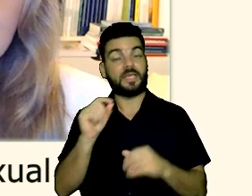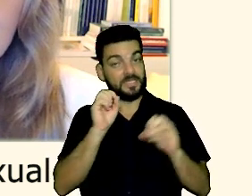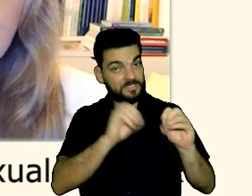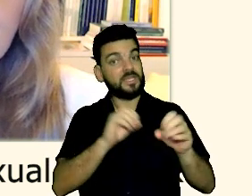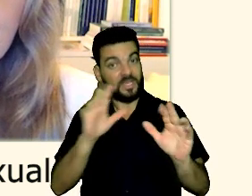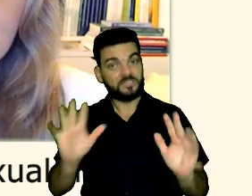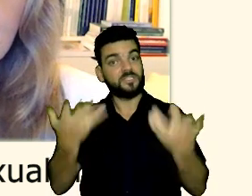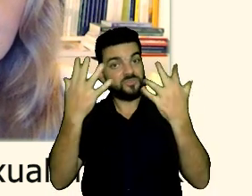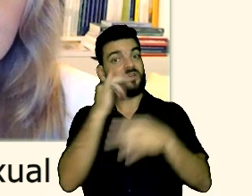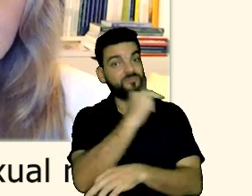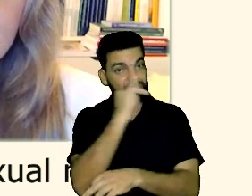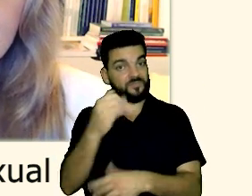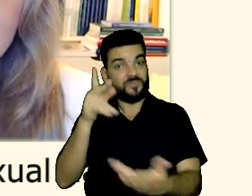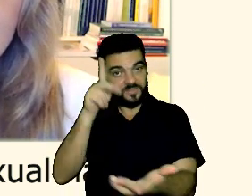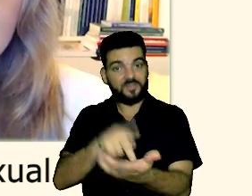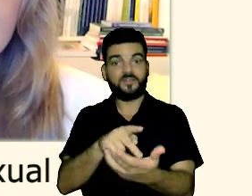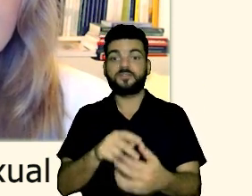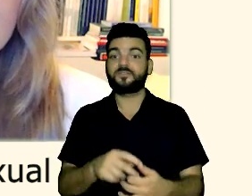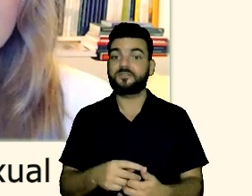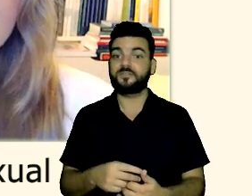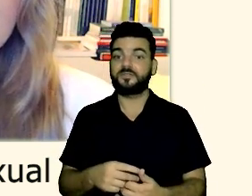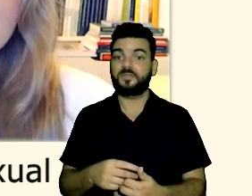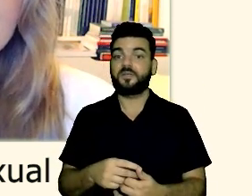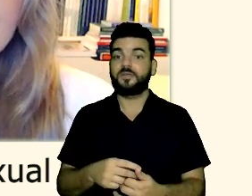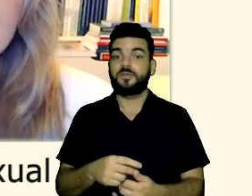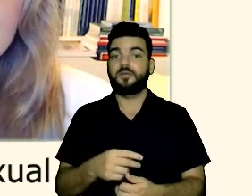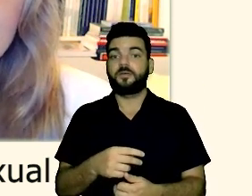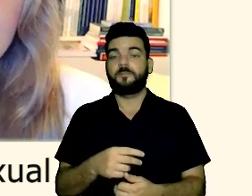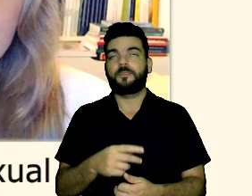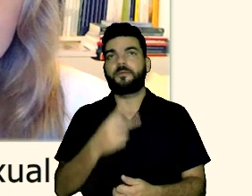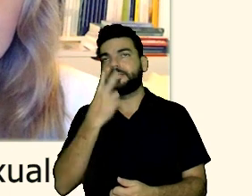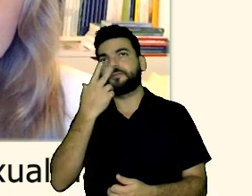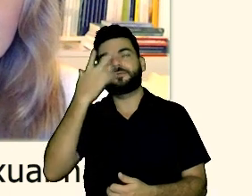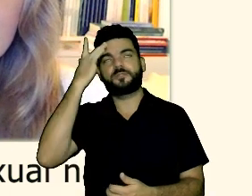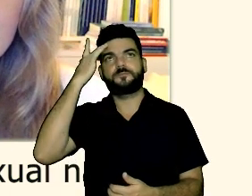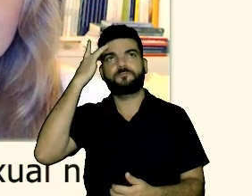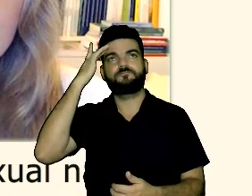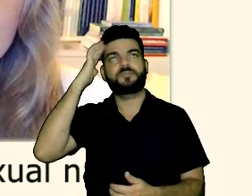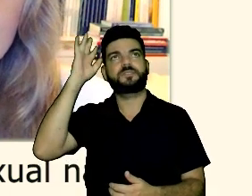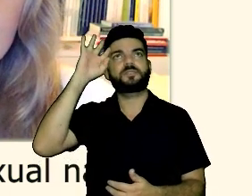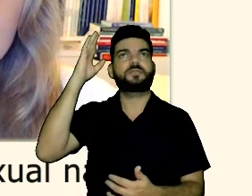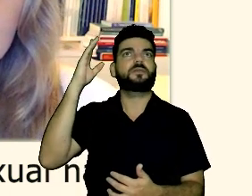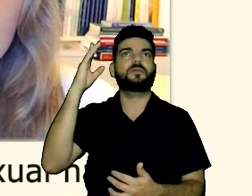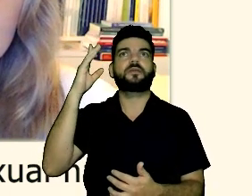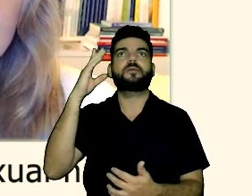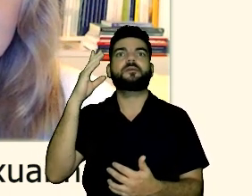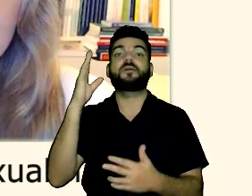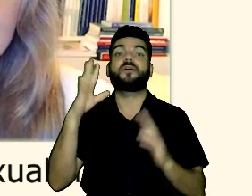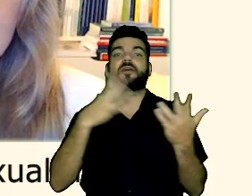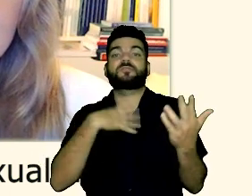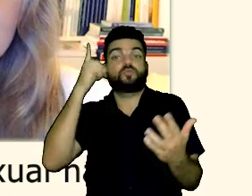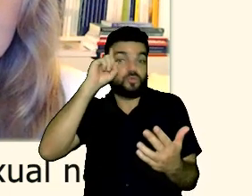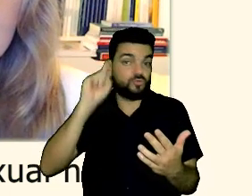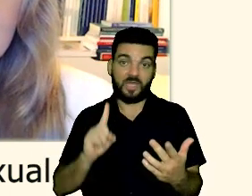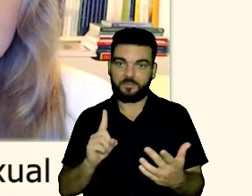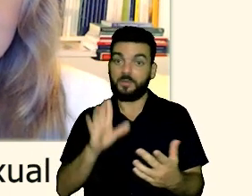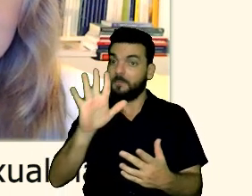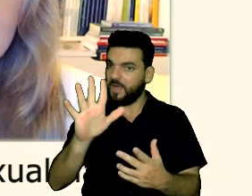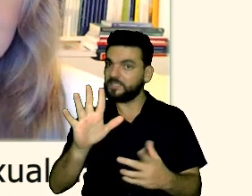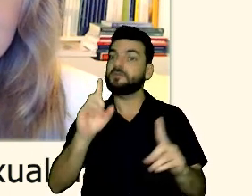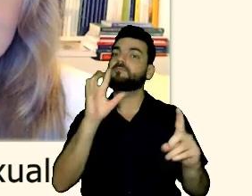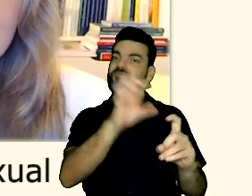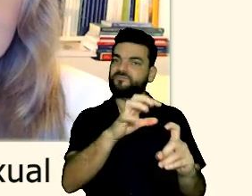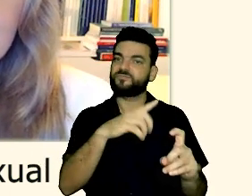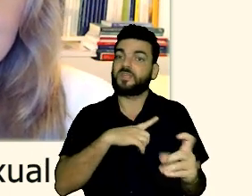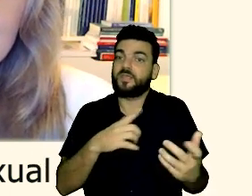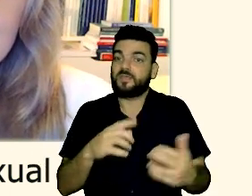de maneira não intencional age desta maneira, nessa comunicação hostil, se aperceba mesmo dessa situação, e